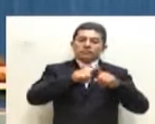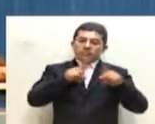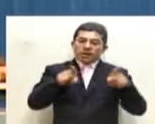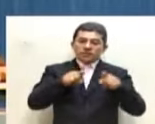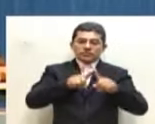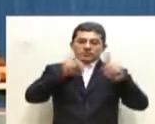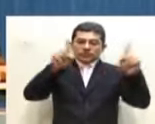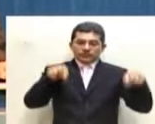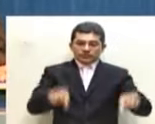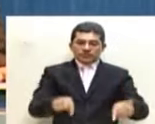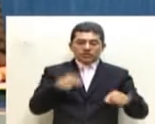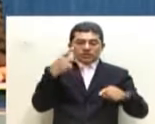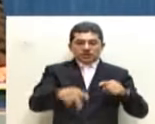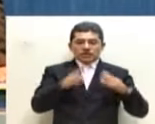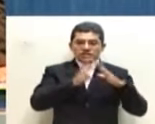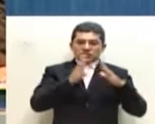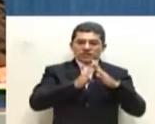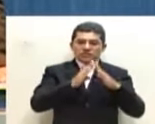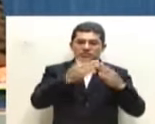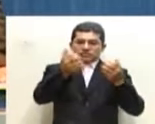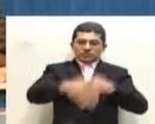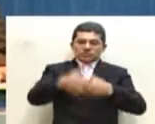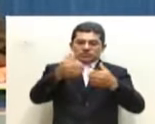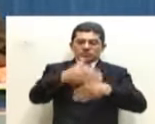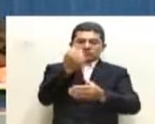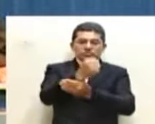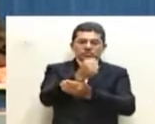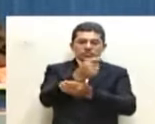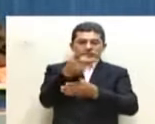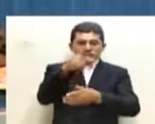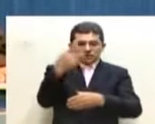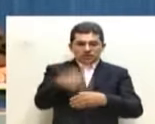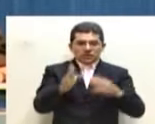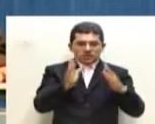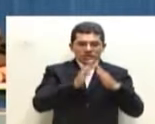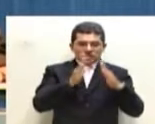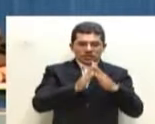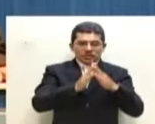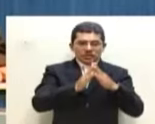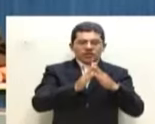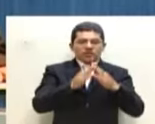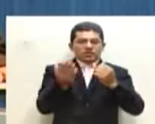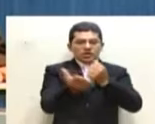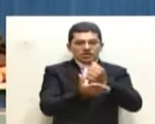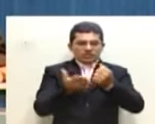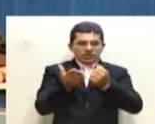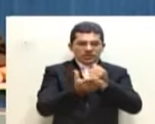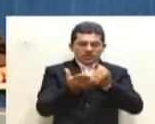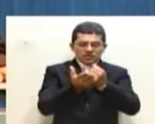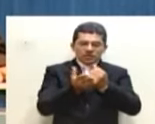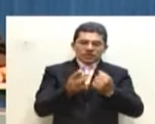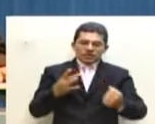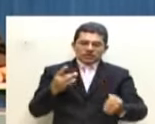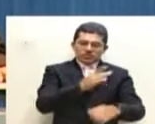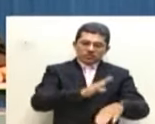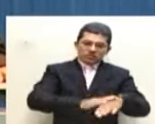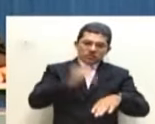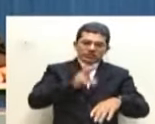em especial os servidores concursados, são a essência do Poder Legislativo e precisam ser cada vez